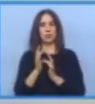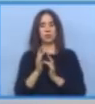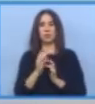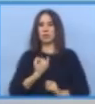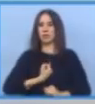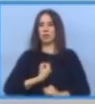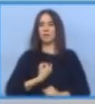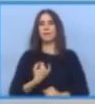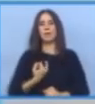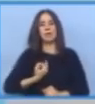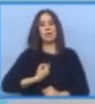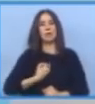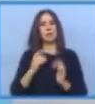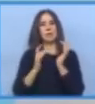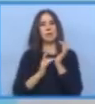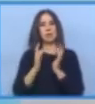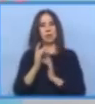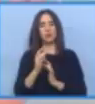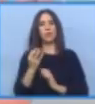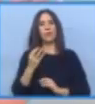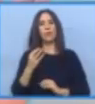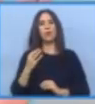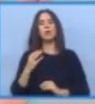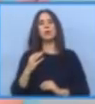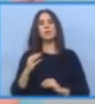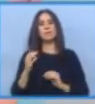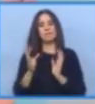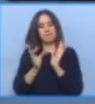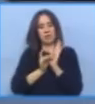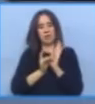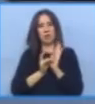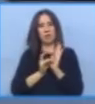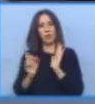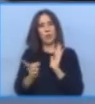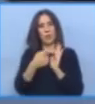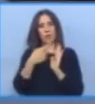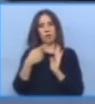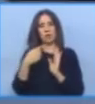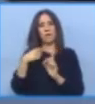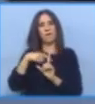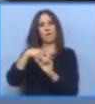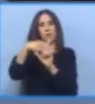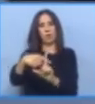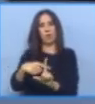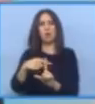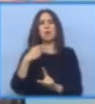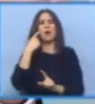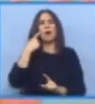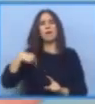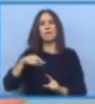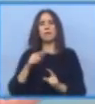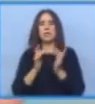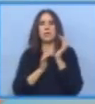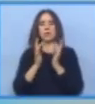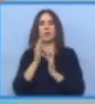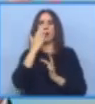uma identidade do Cristo que foi crucificado. As suas marcas. Podemos às vezes ter a pretensão de ter um Cristo tipo estrela